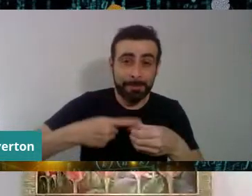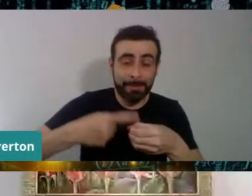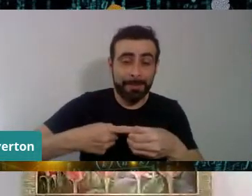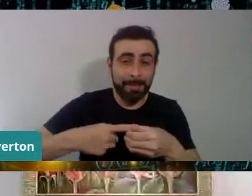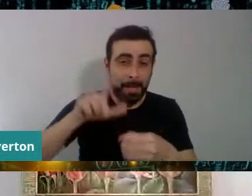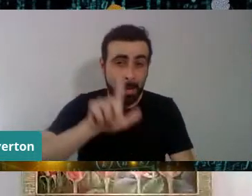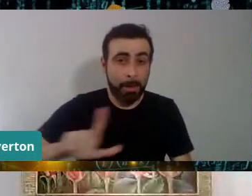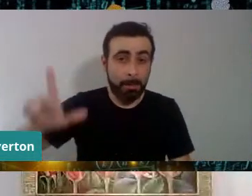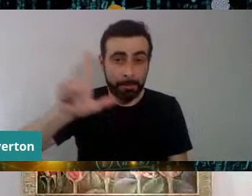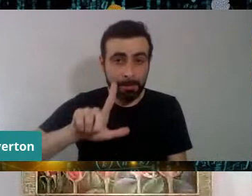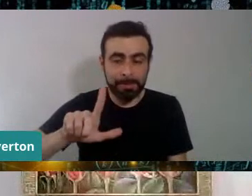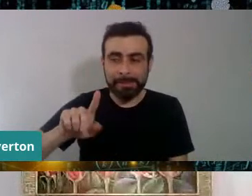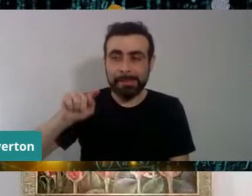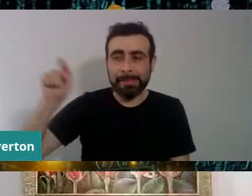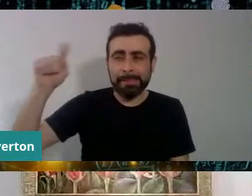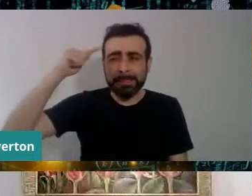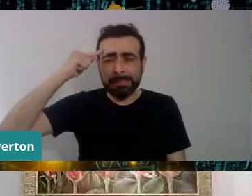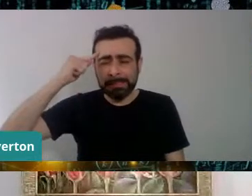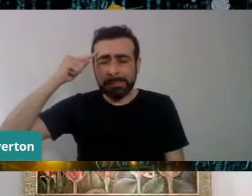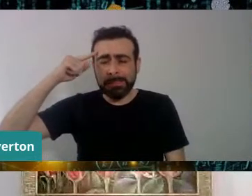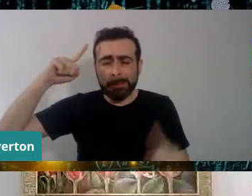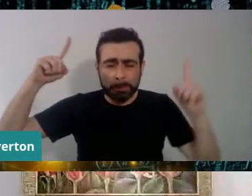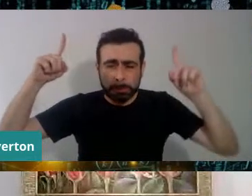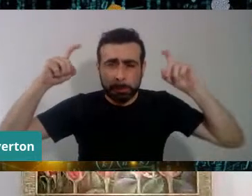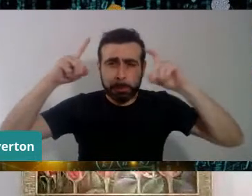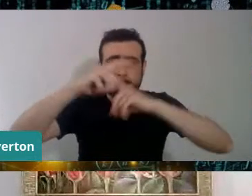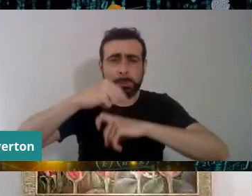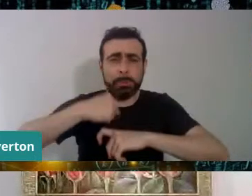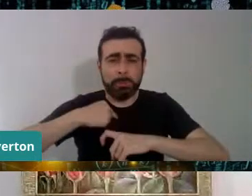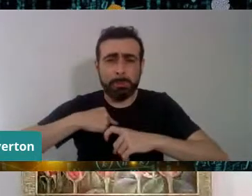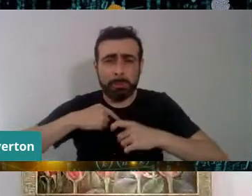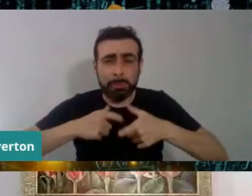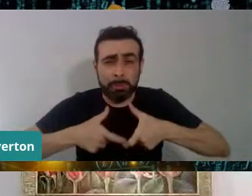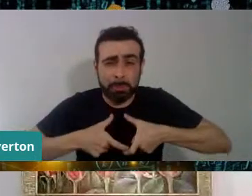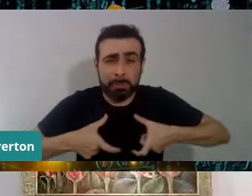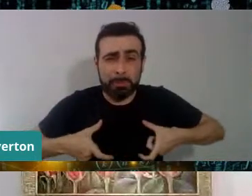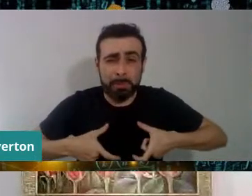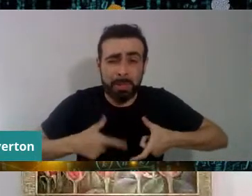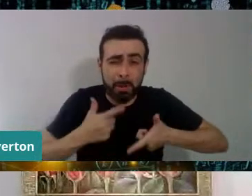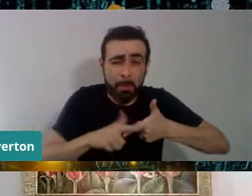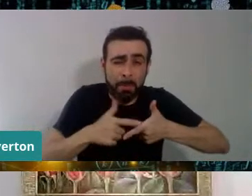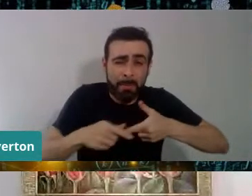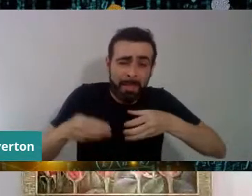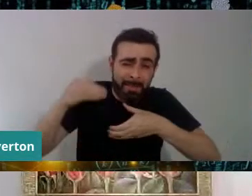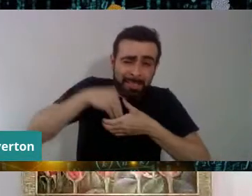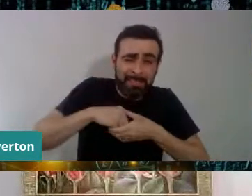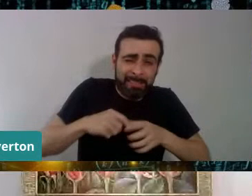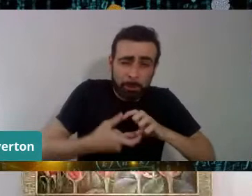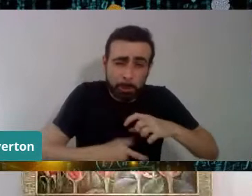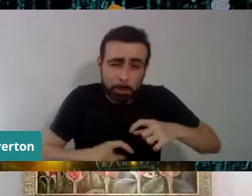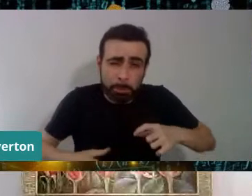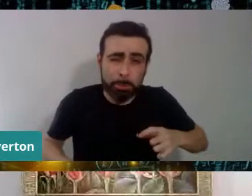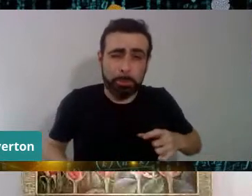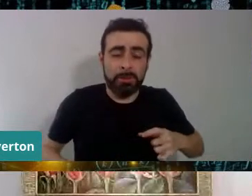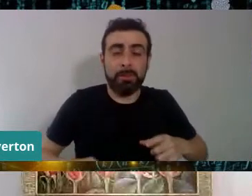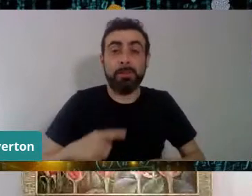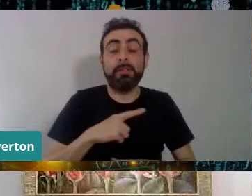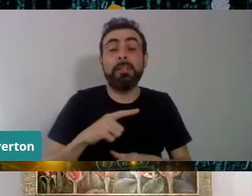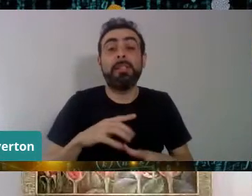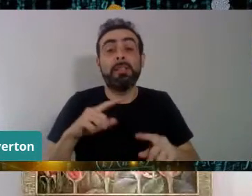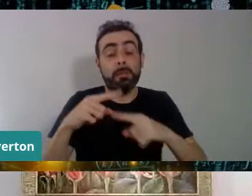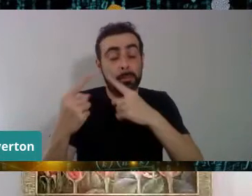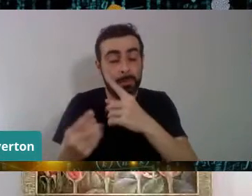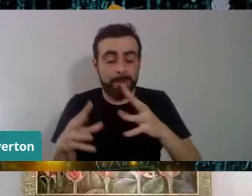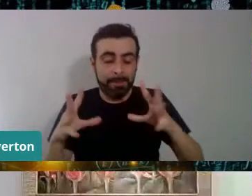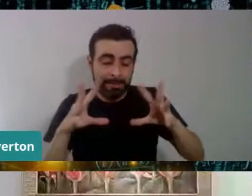em situação difícil lá porque tive uma infecção generalizada e, graças a Deus, sarou e